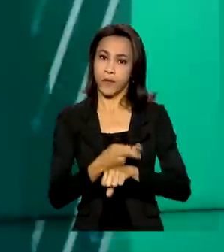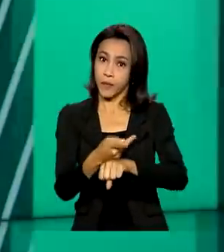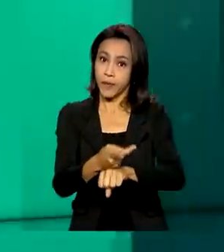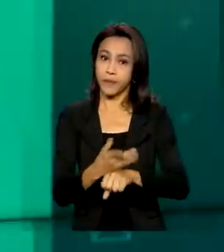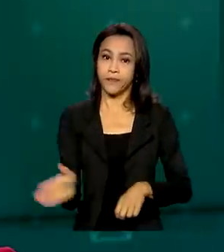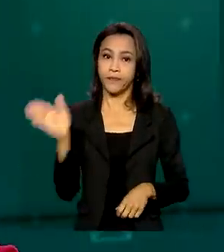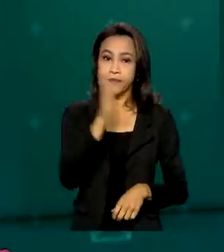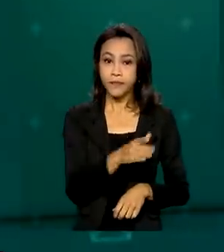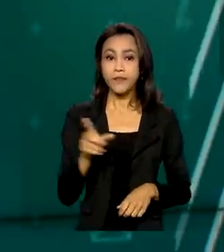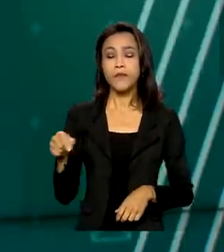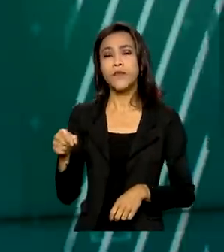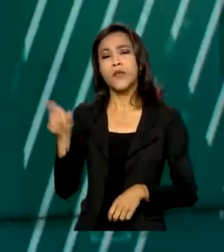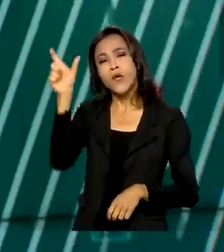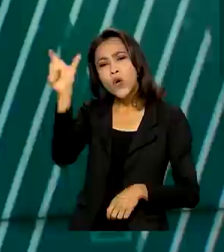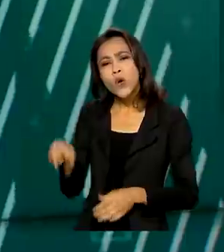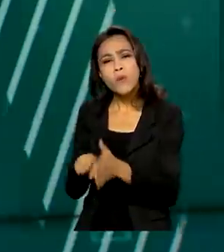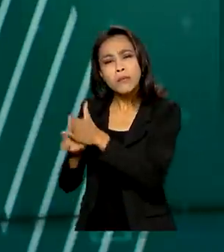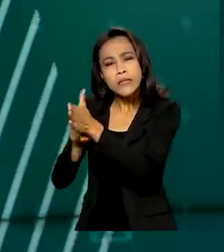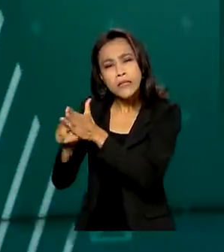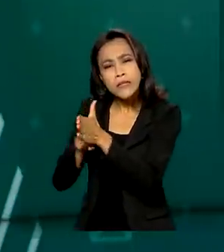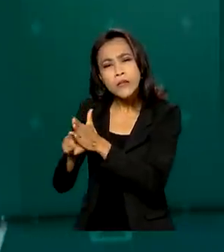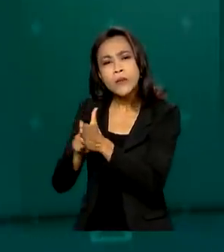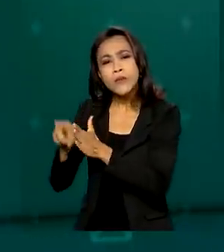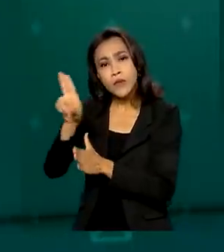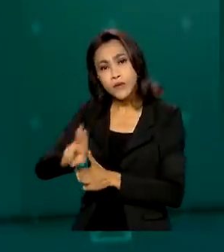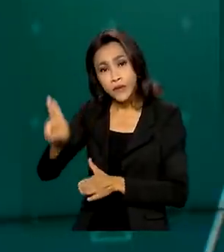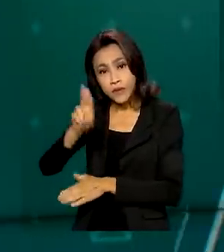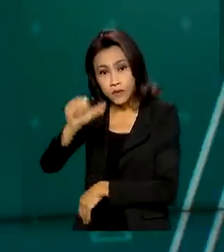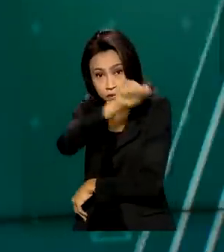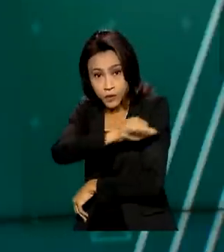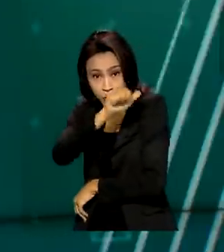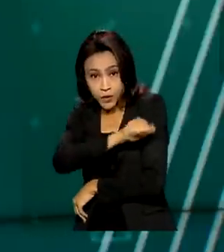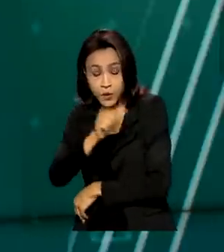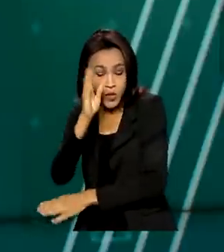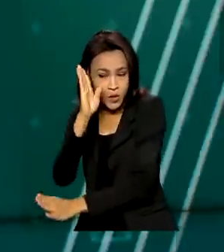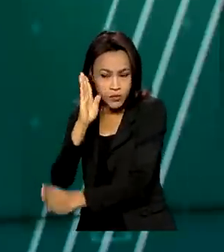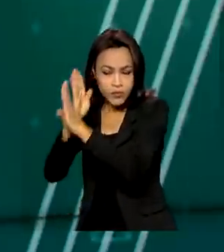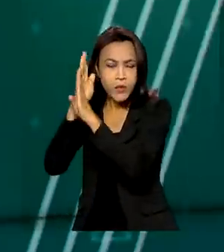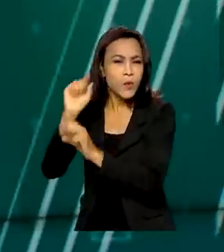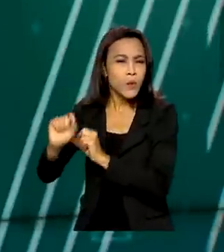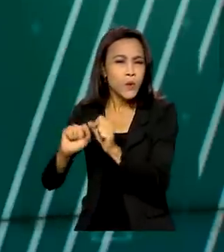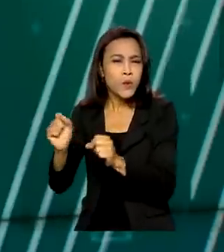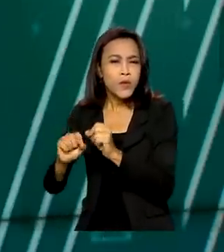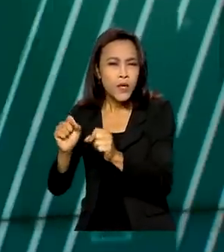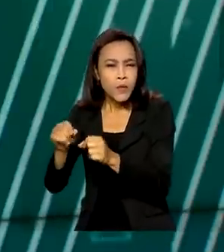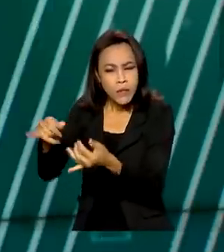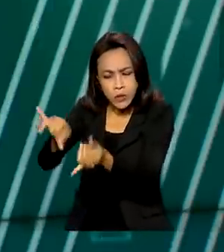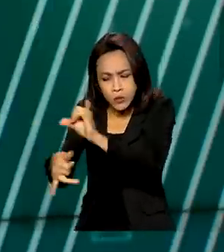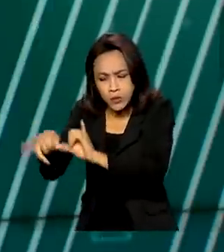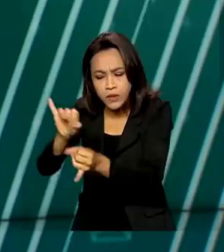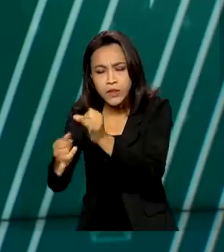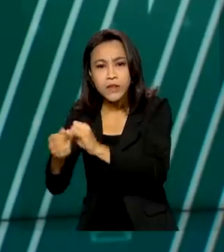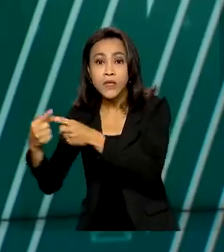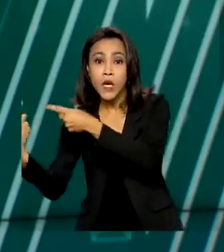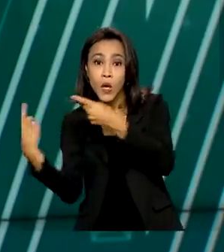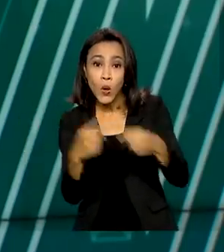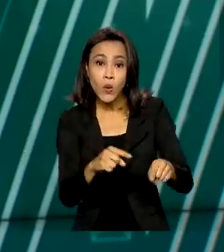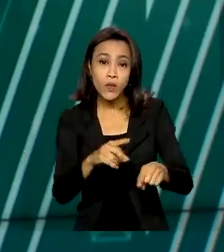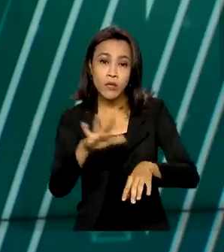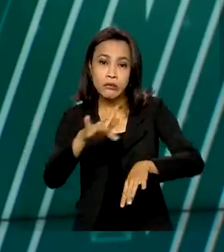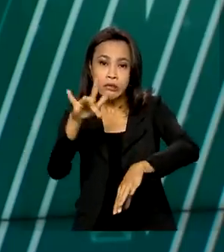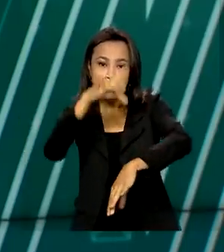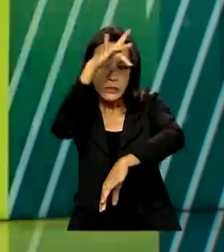da UFRJ desenvolveu uma substância natural capaz de combater as larvas do mosquito aedes aegypti a